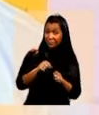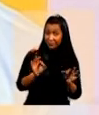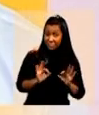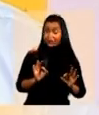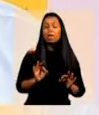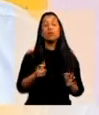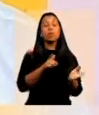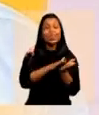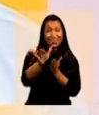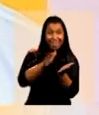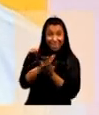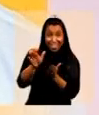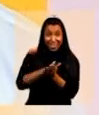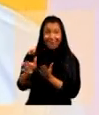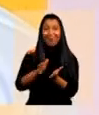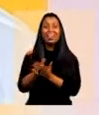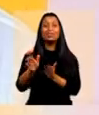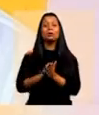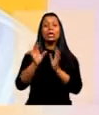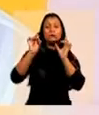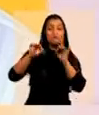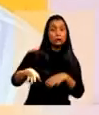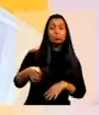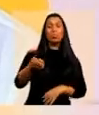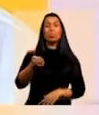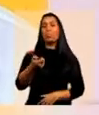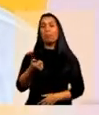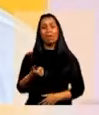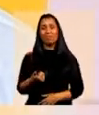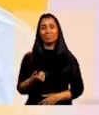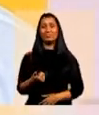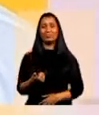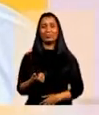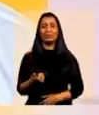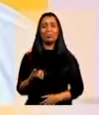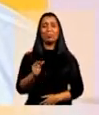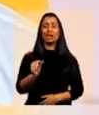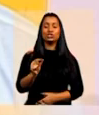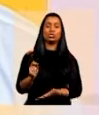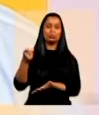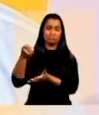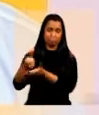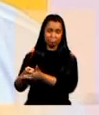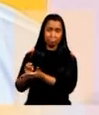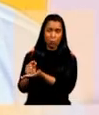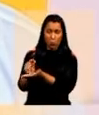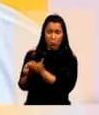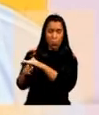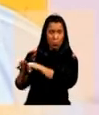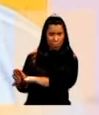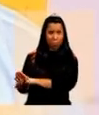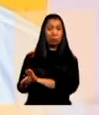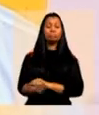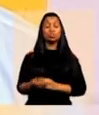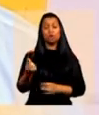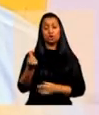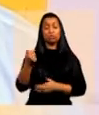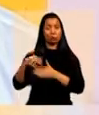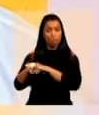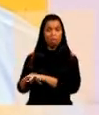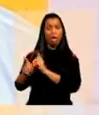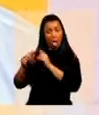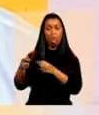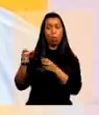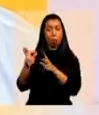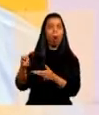dessa maneira, eu gasto e sobrou muito menos ou não sobrou para investir. Então, o meu percentual separado para